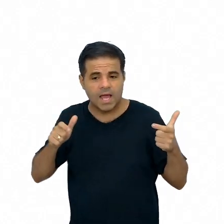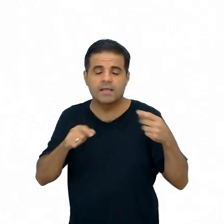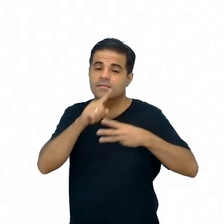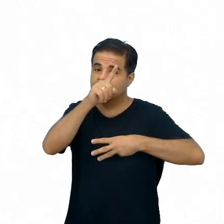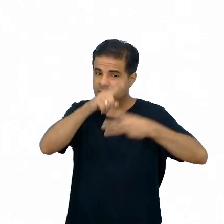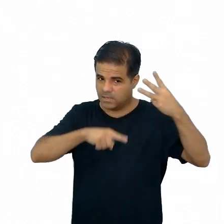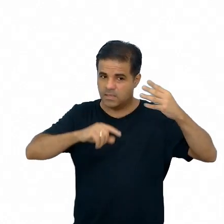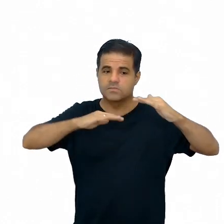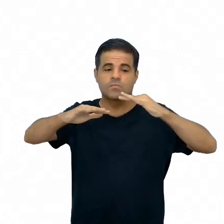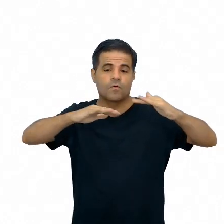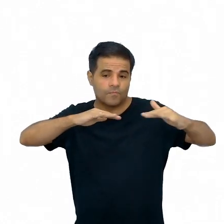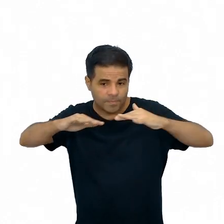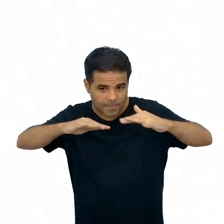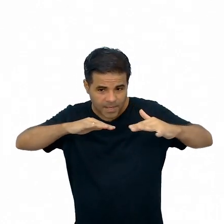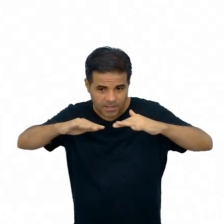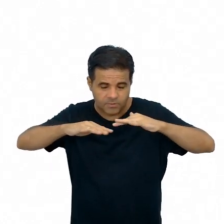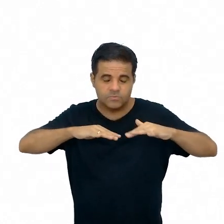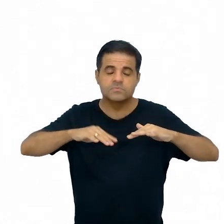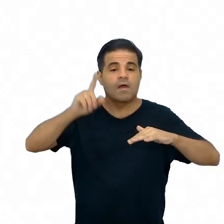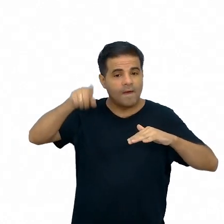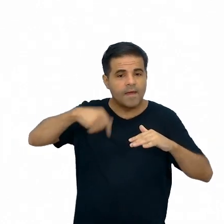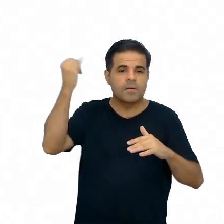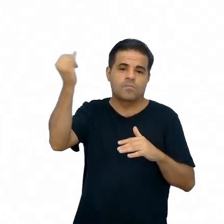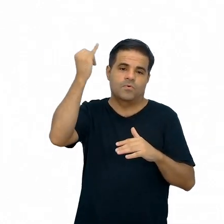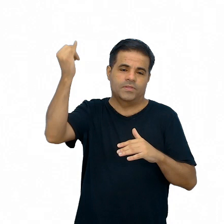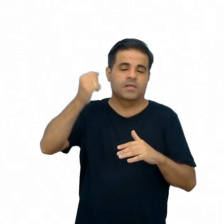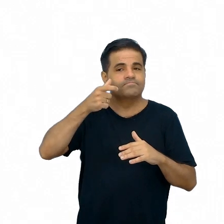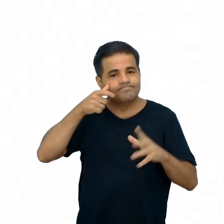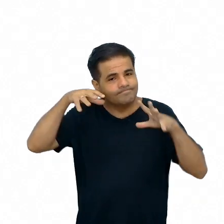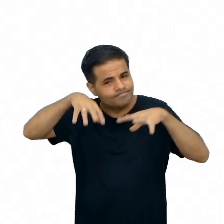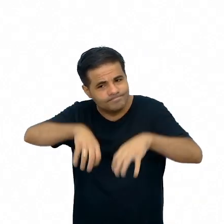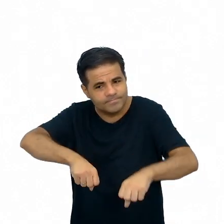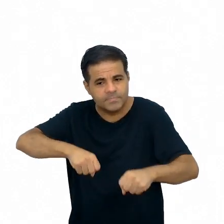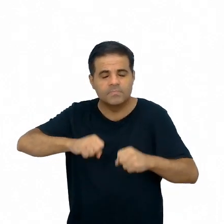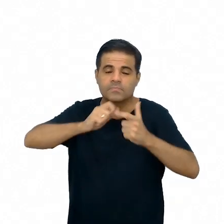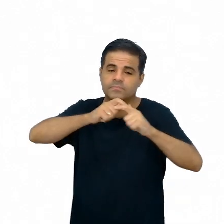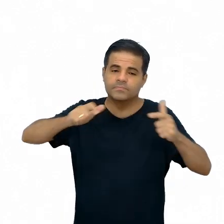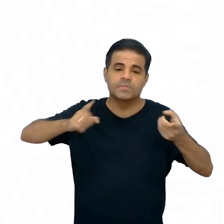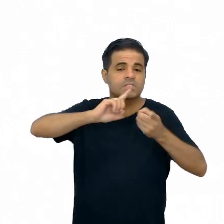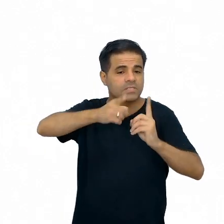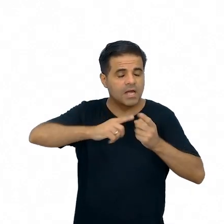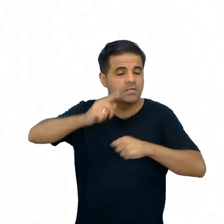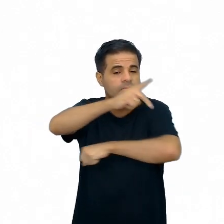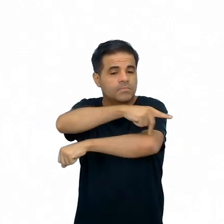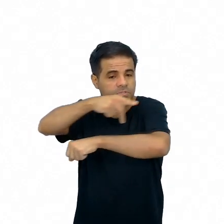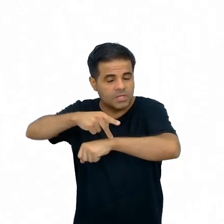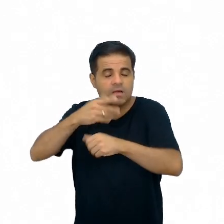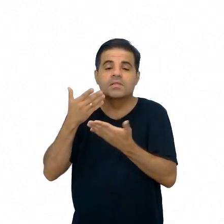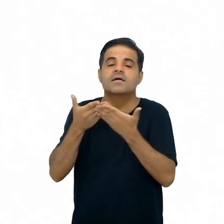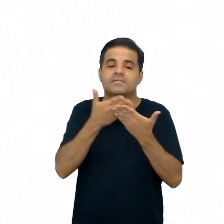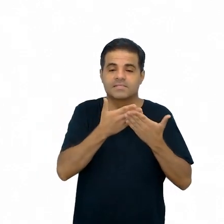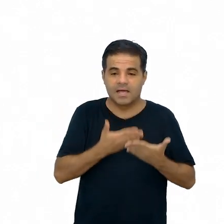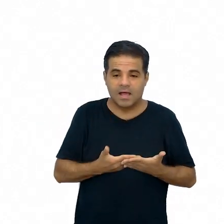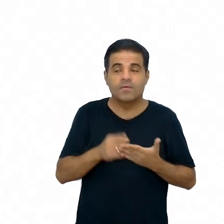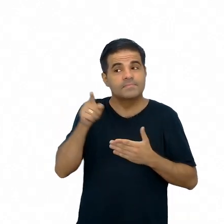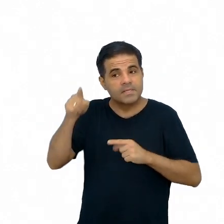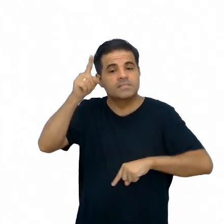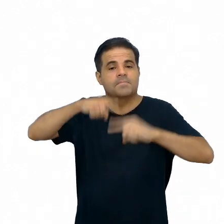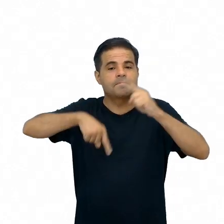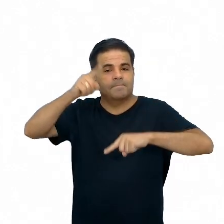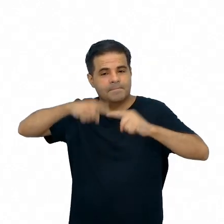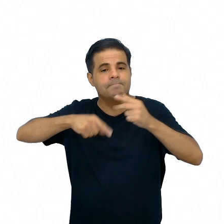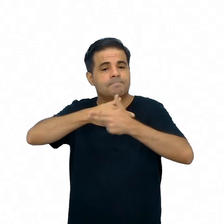3 movimentos. E é importante apropriarmos da estrutura didático-pedagógica das aulas, desse